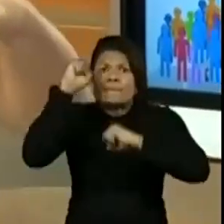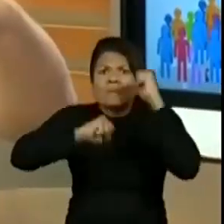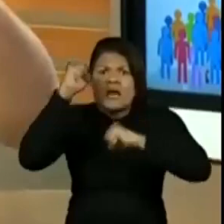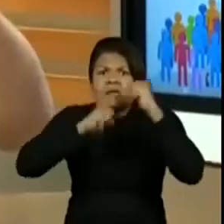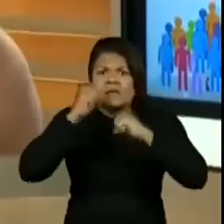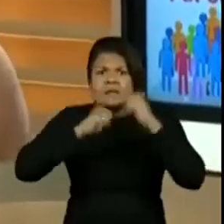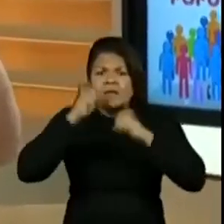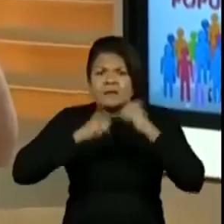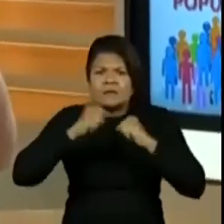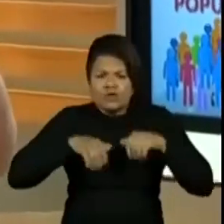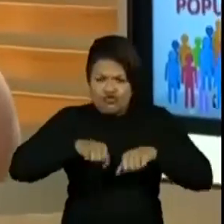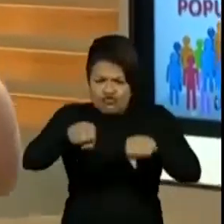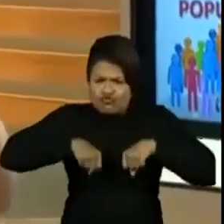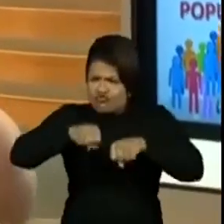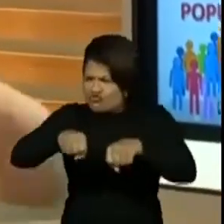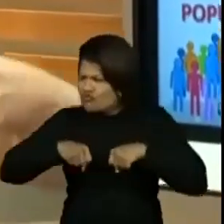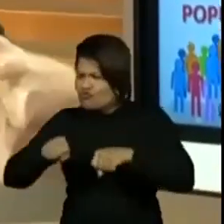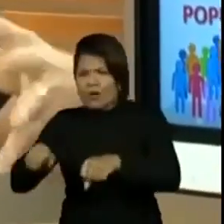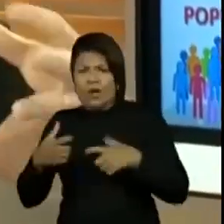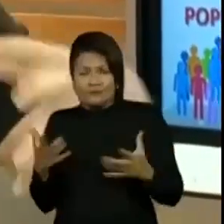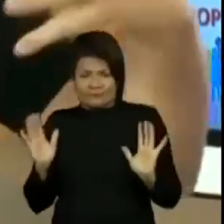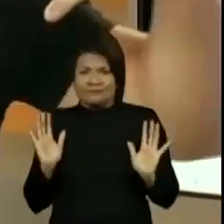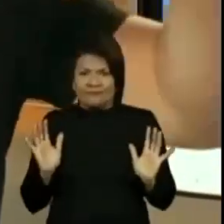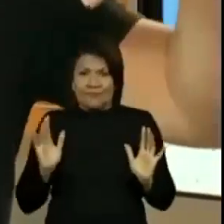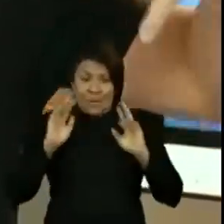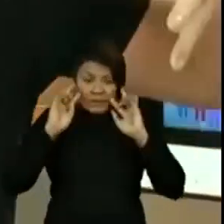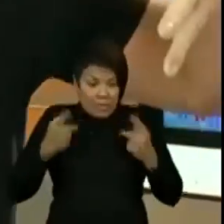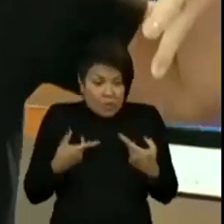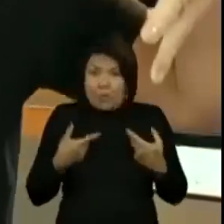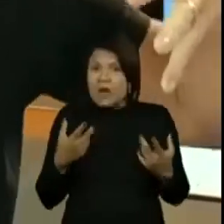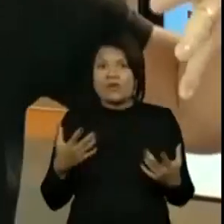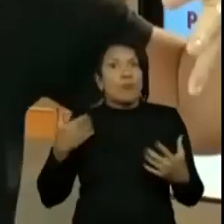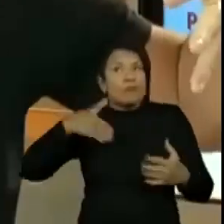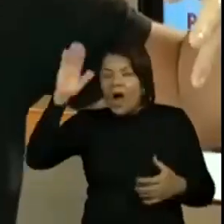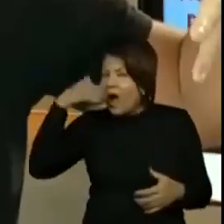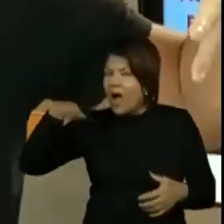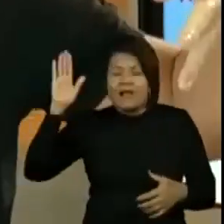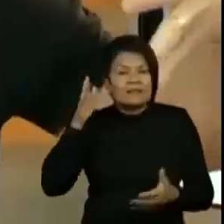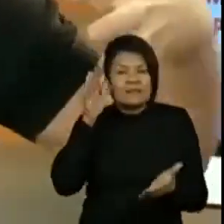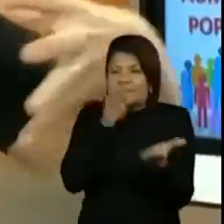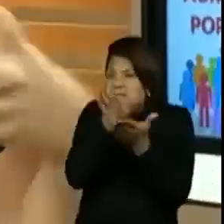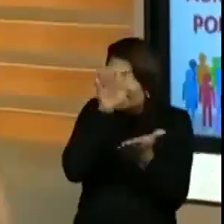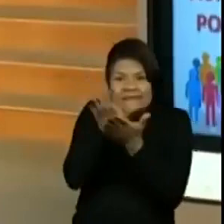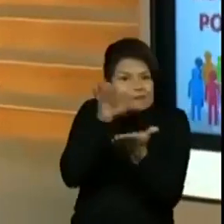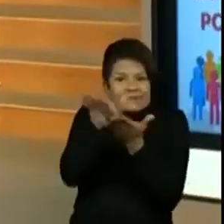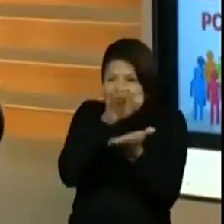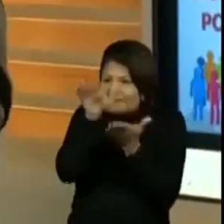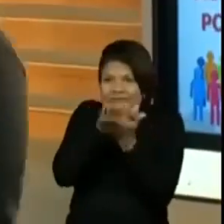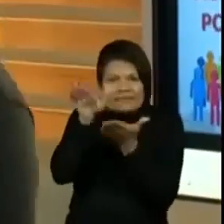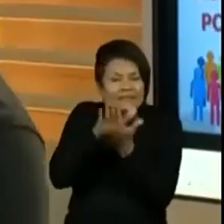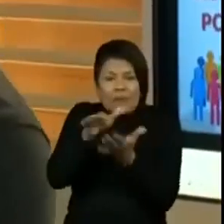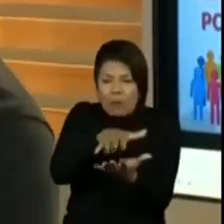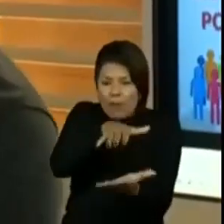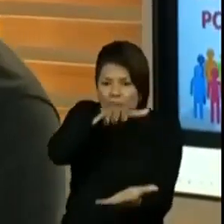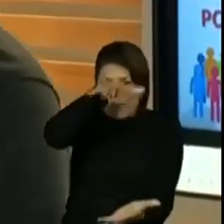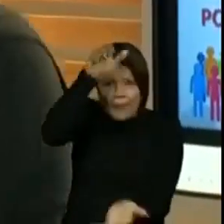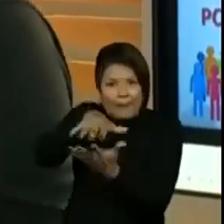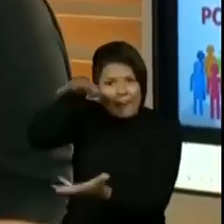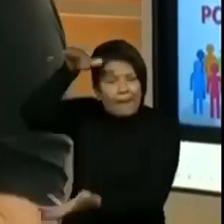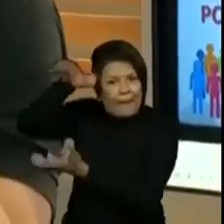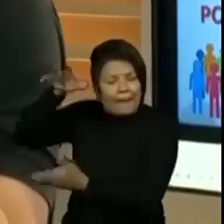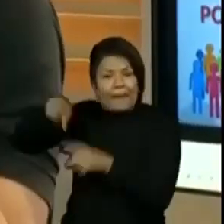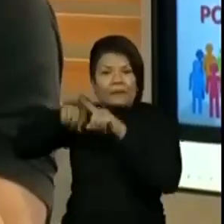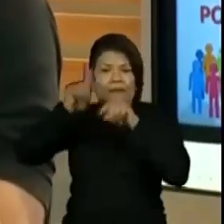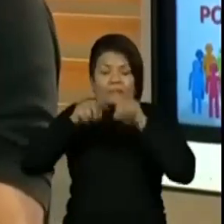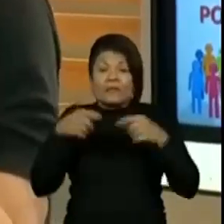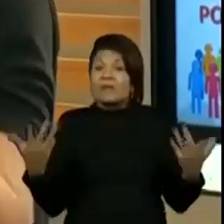produzindo. O homem está produzindo muito mais do que produzia outrora. Nesse exato momento, os